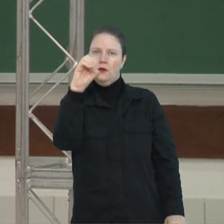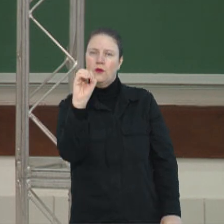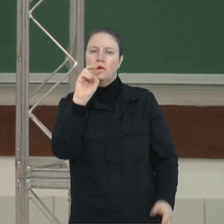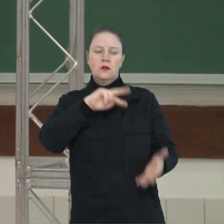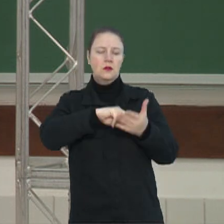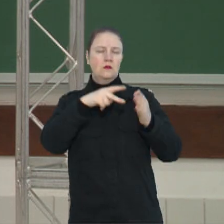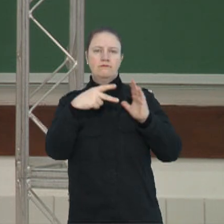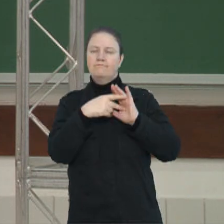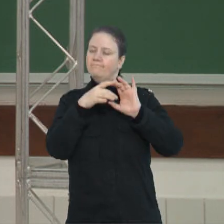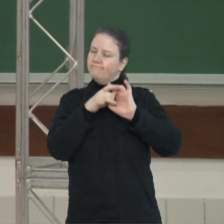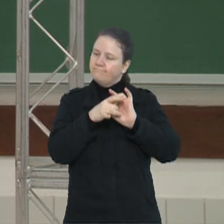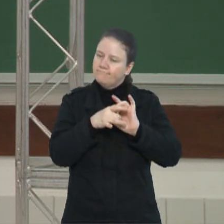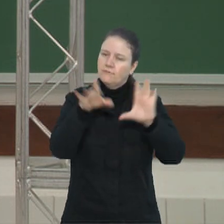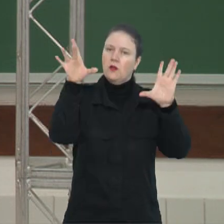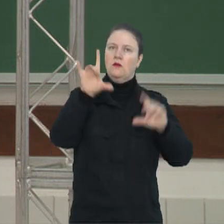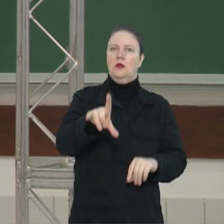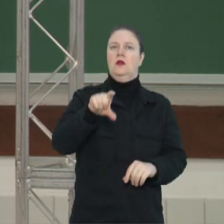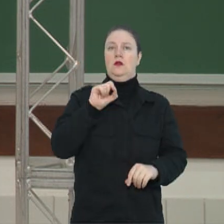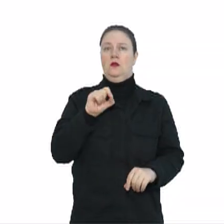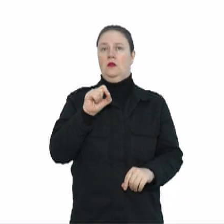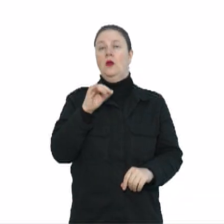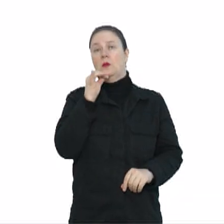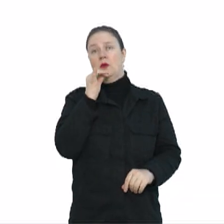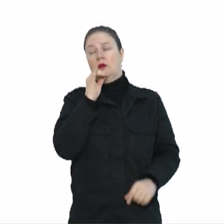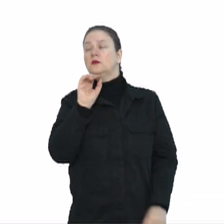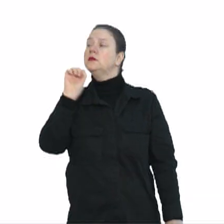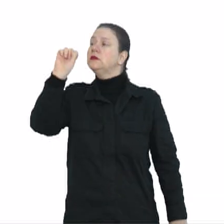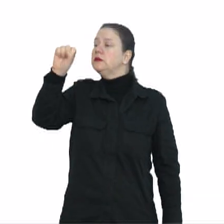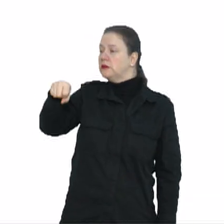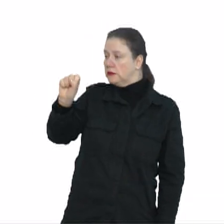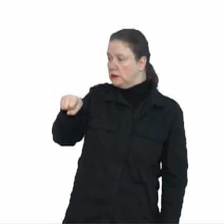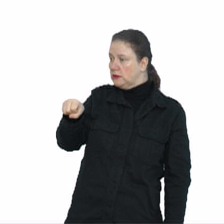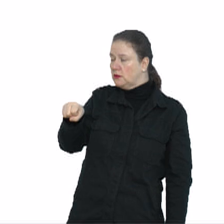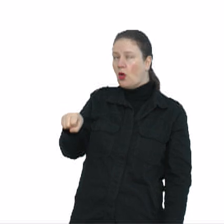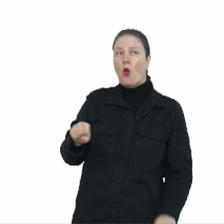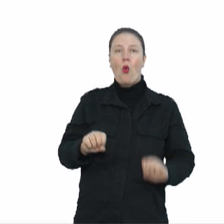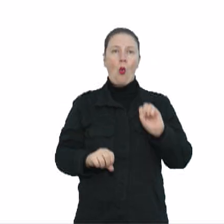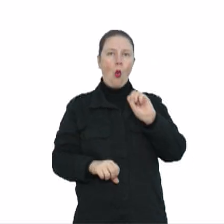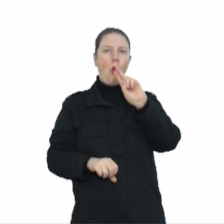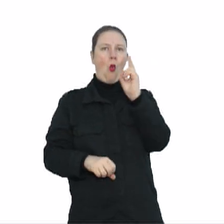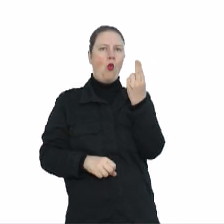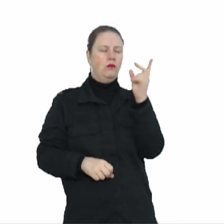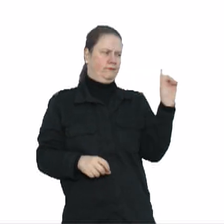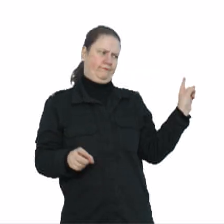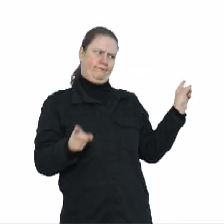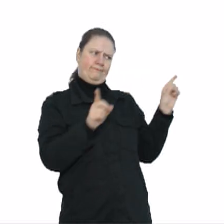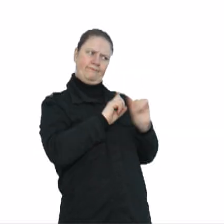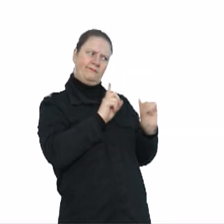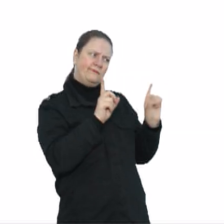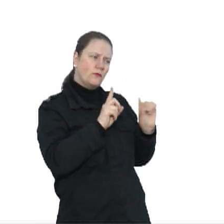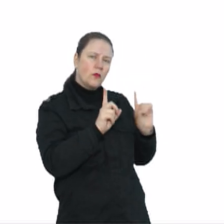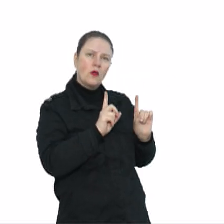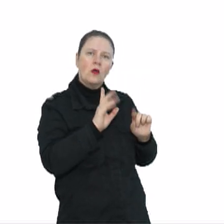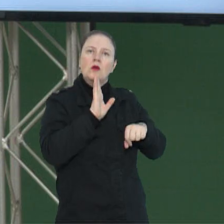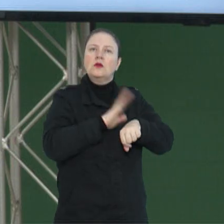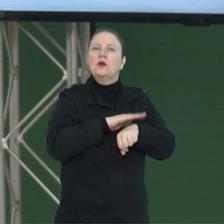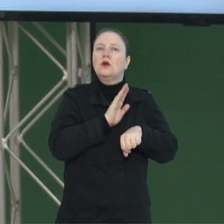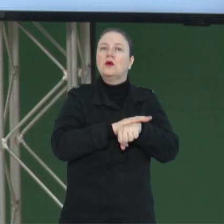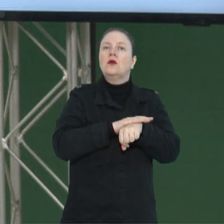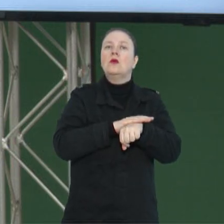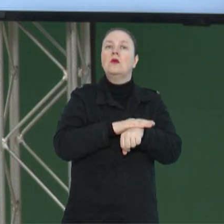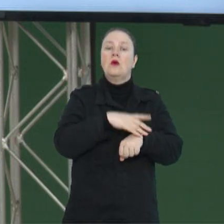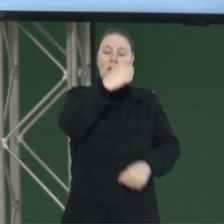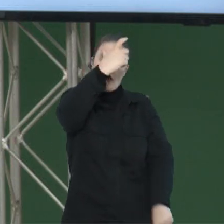questão e dizer ou sim ou então não. Tá? Nesse momento, tá? Quando há